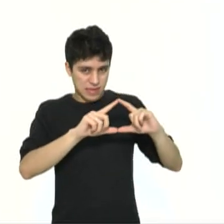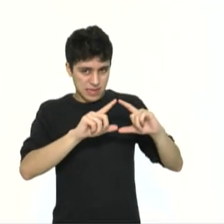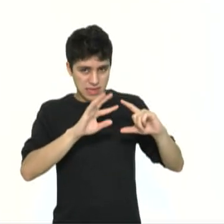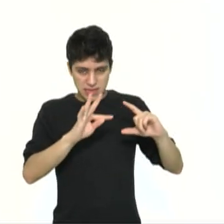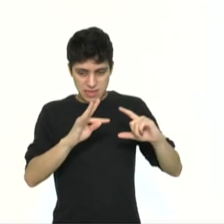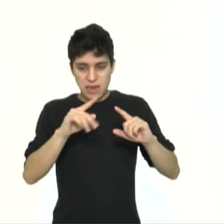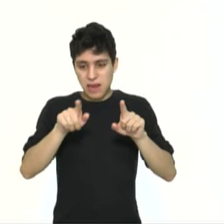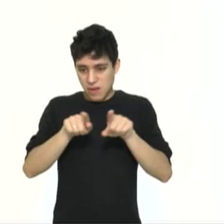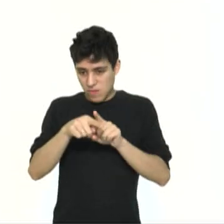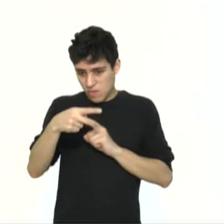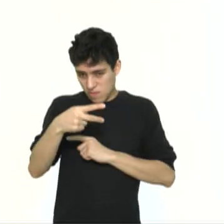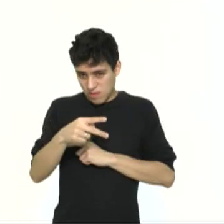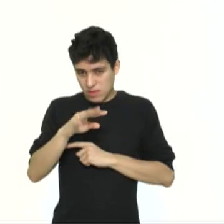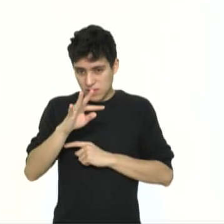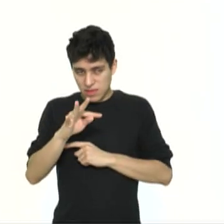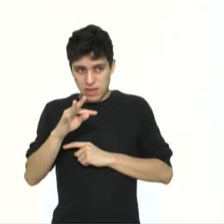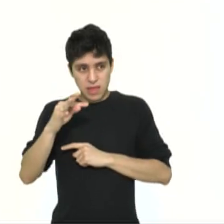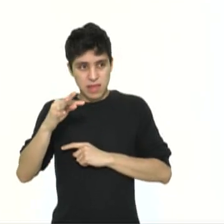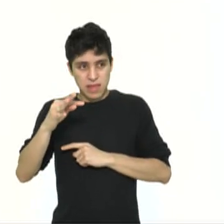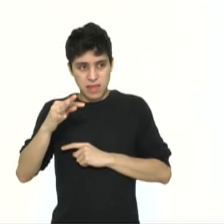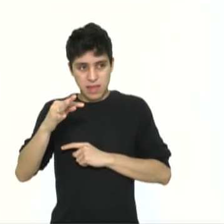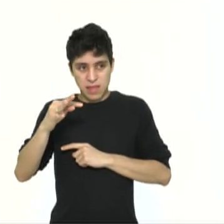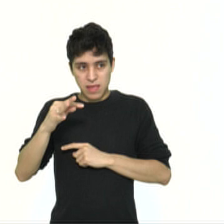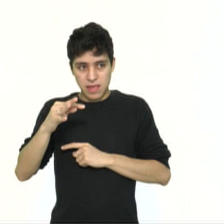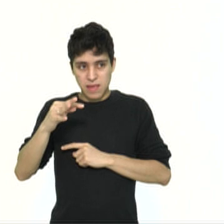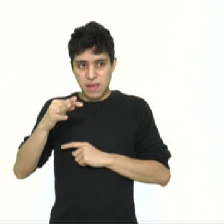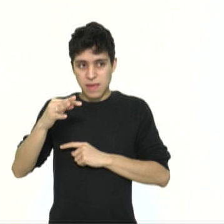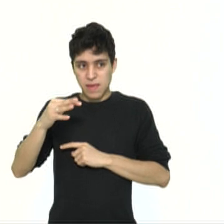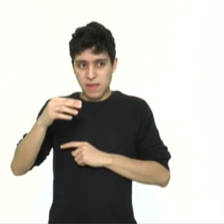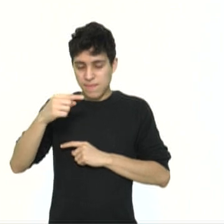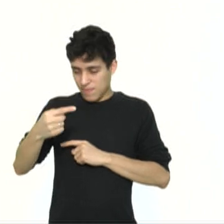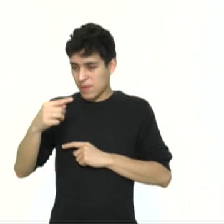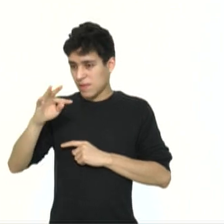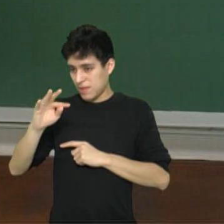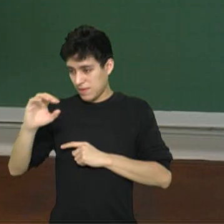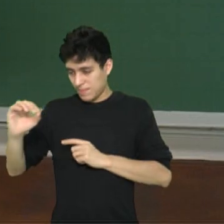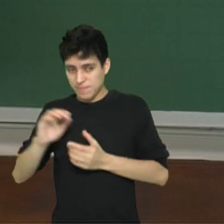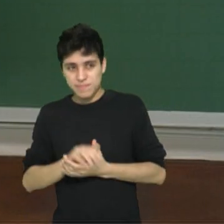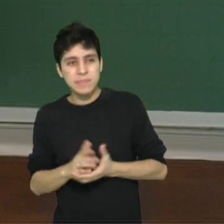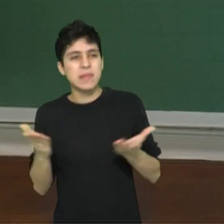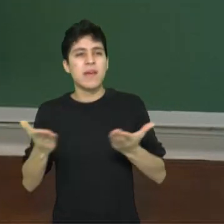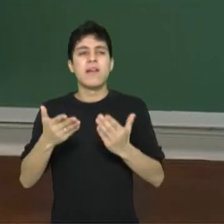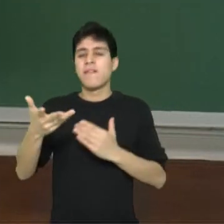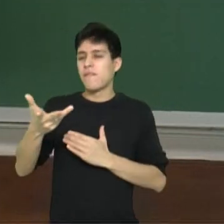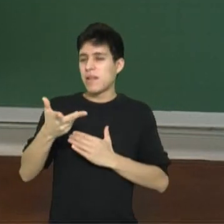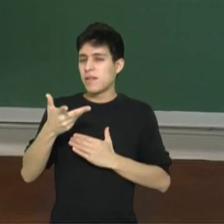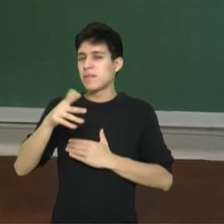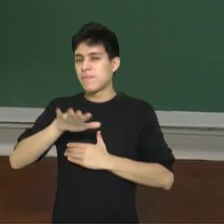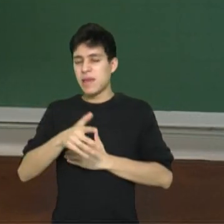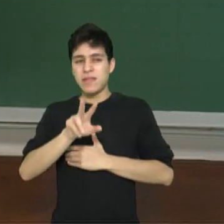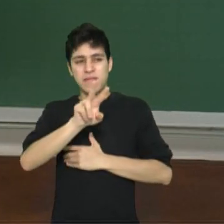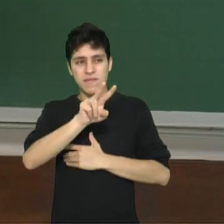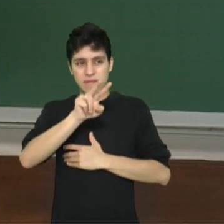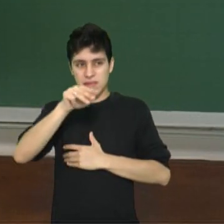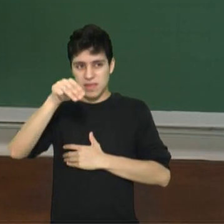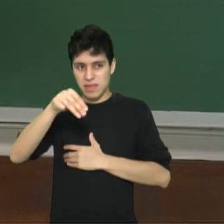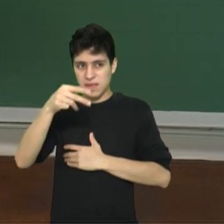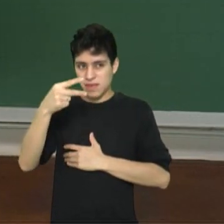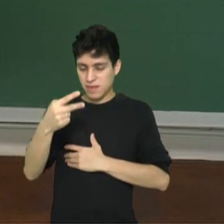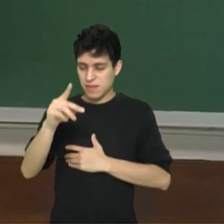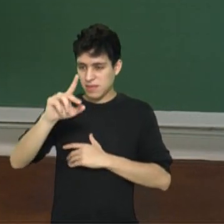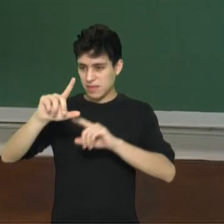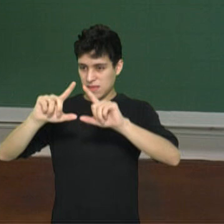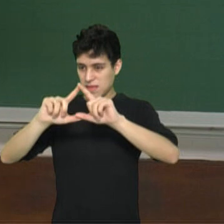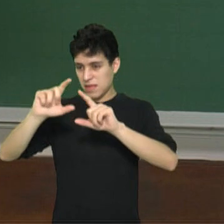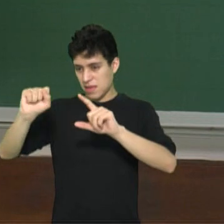igual T menos T0, e agora, né, já conhecemos a da velocidade média, que é VM igual